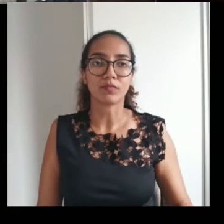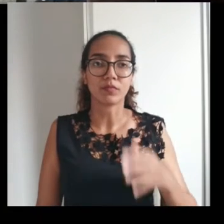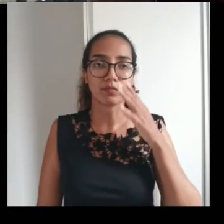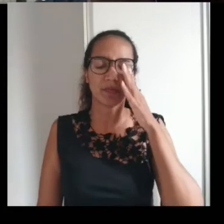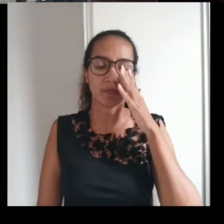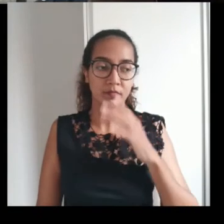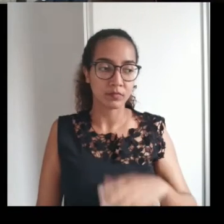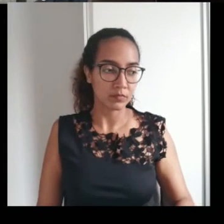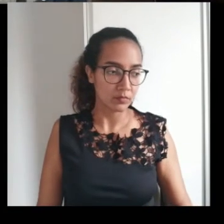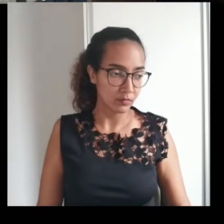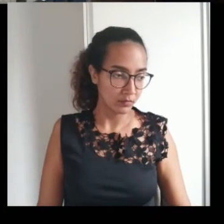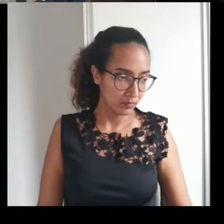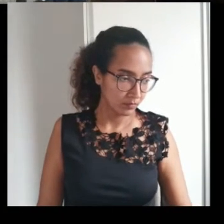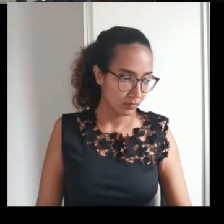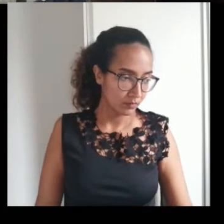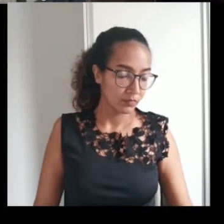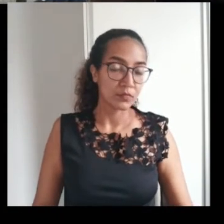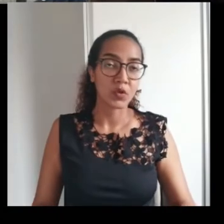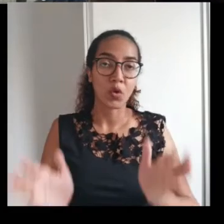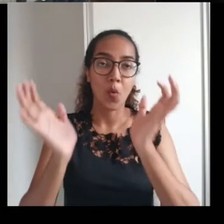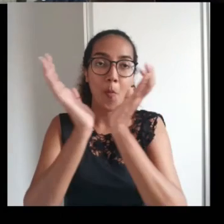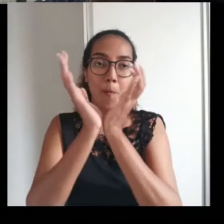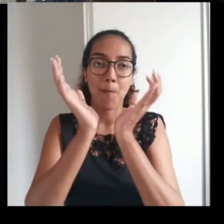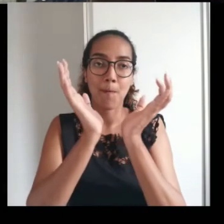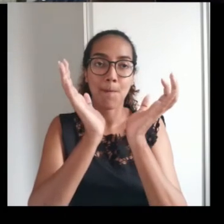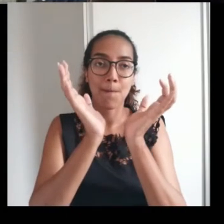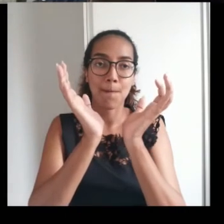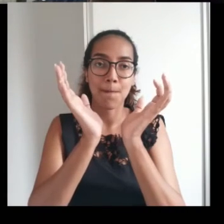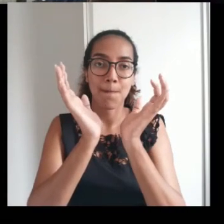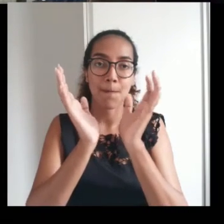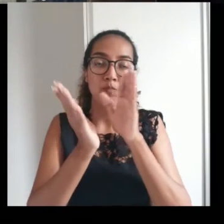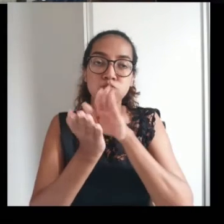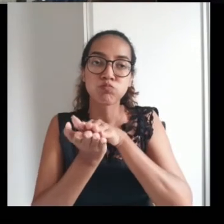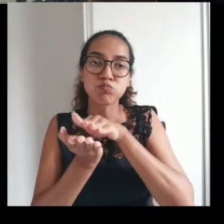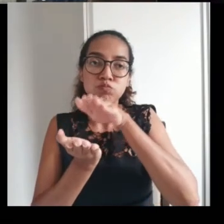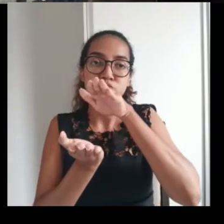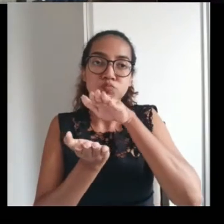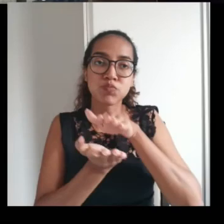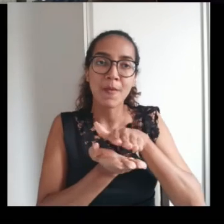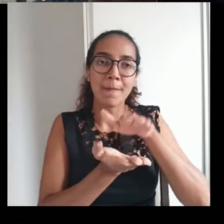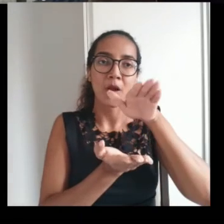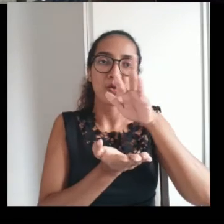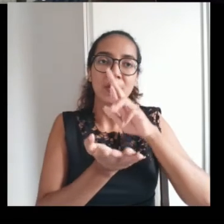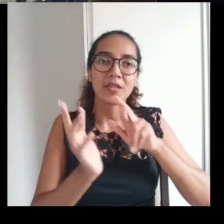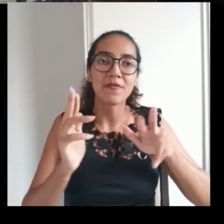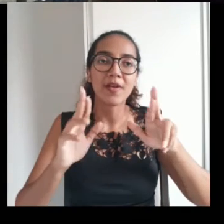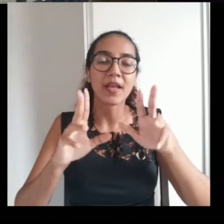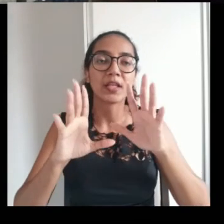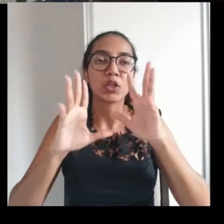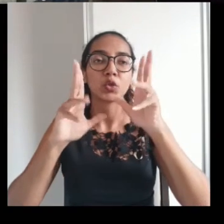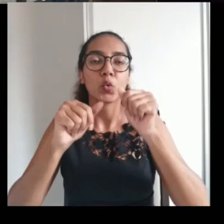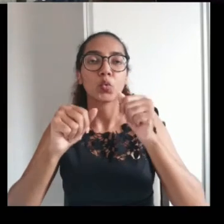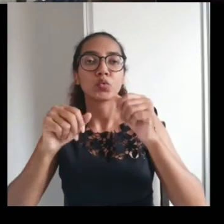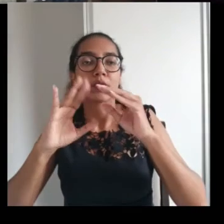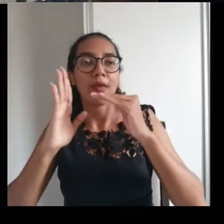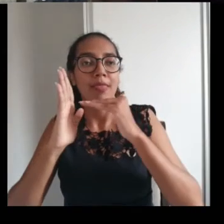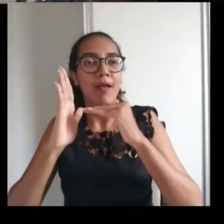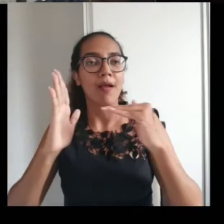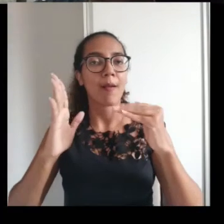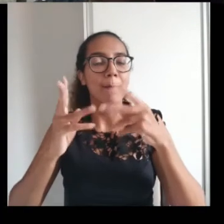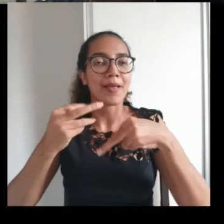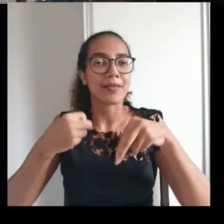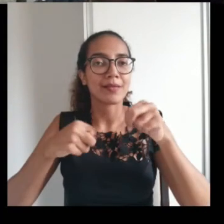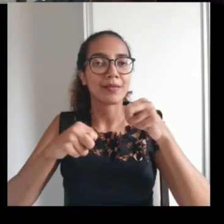um pacote que vai ter aqui todo mundo na camada de negócio, né? Que está aqui, ops, ela vem até aqui,